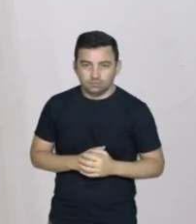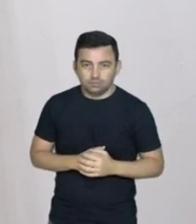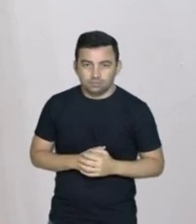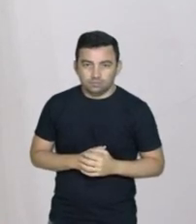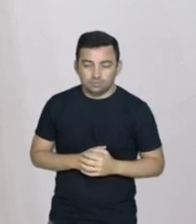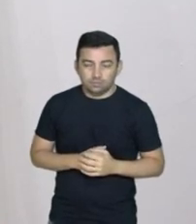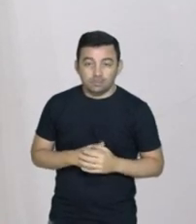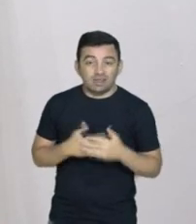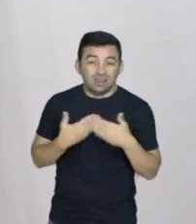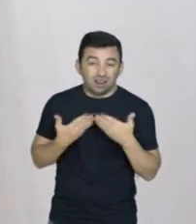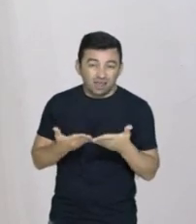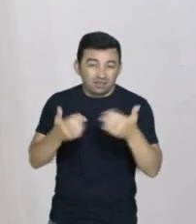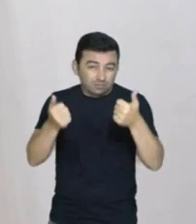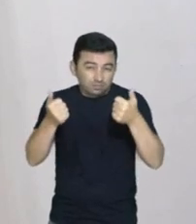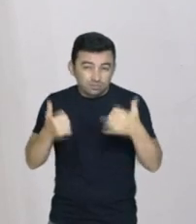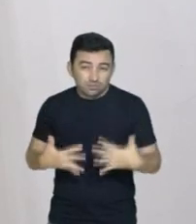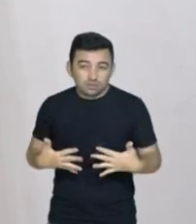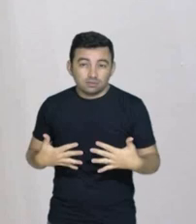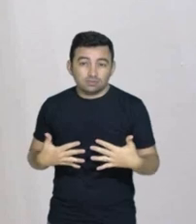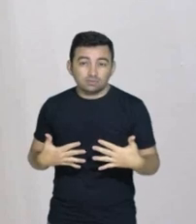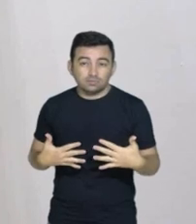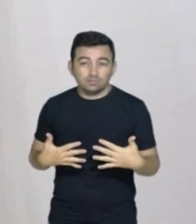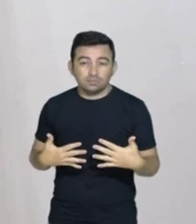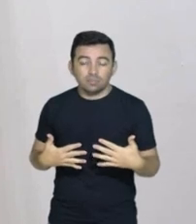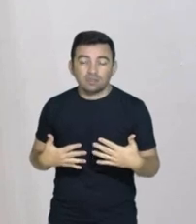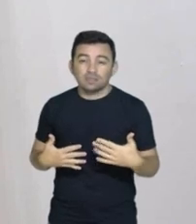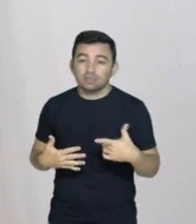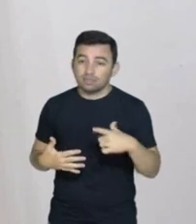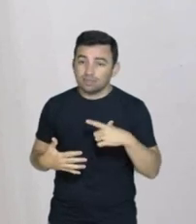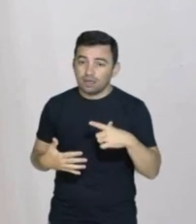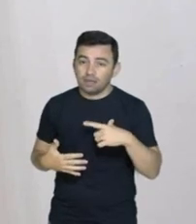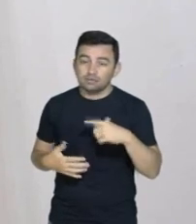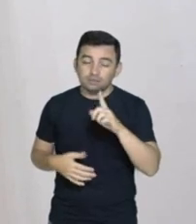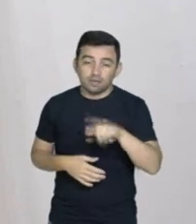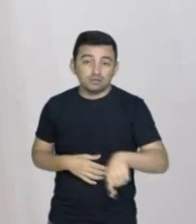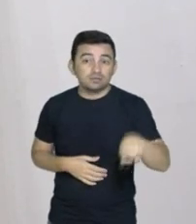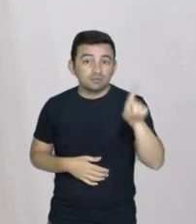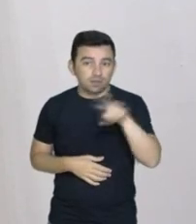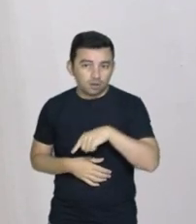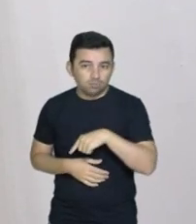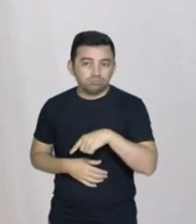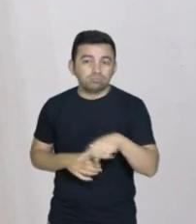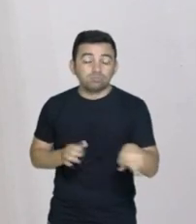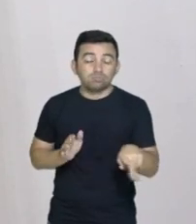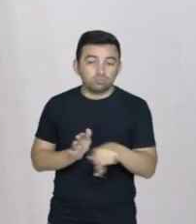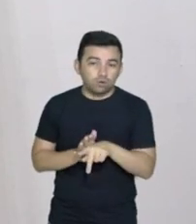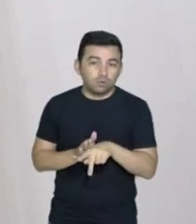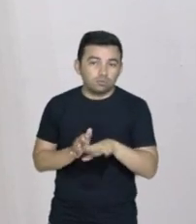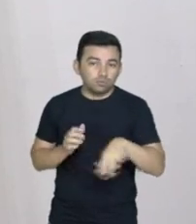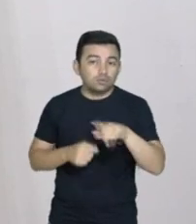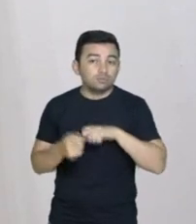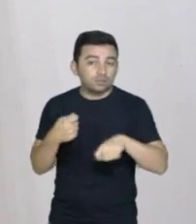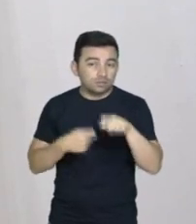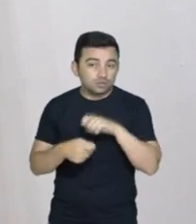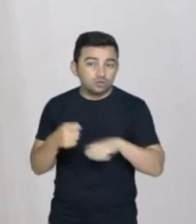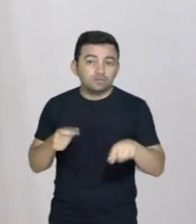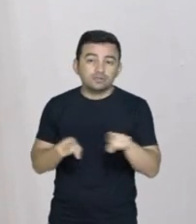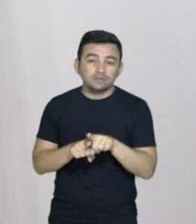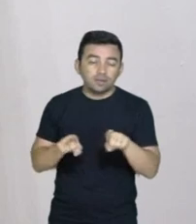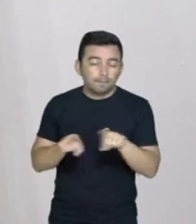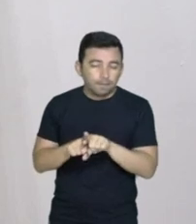que dispõe sobre sanções administrativas e